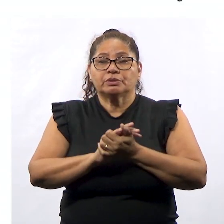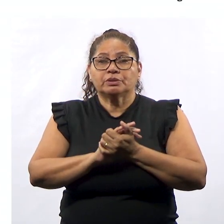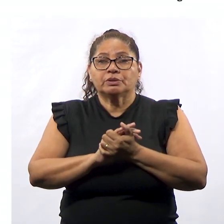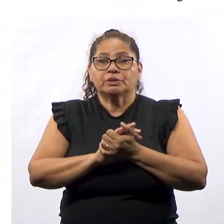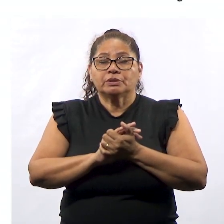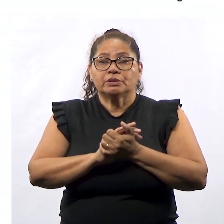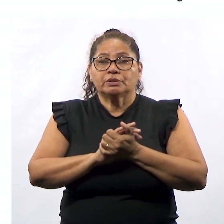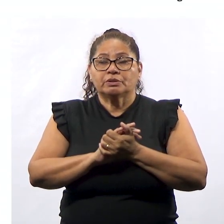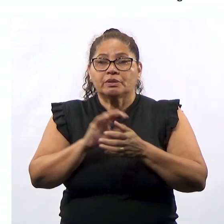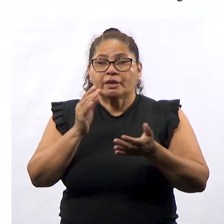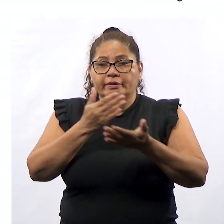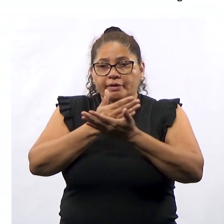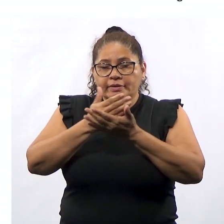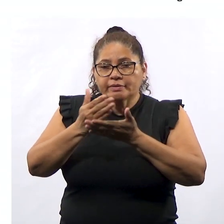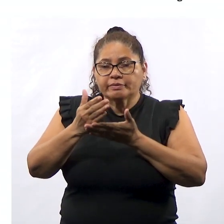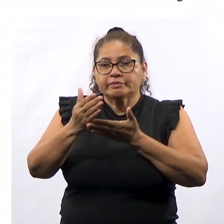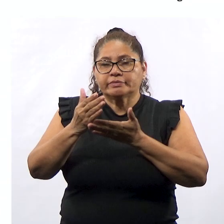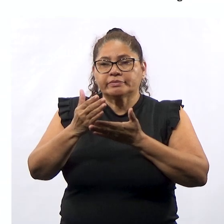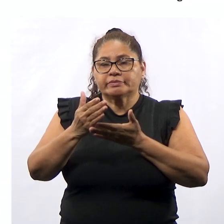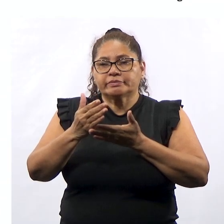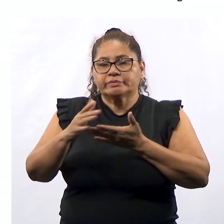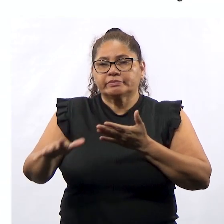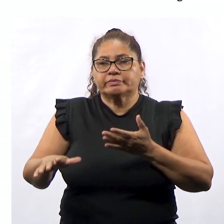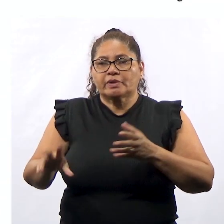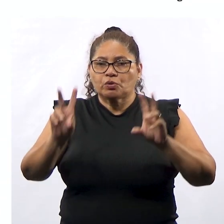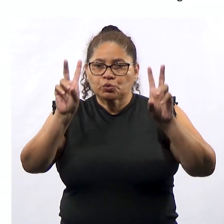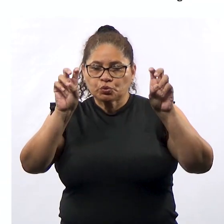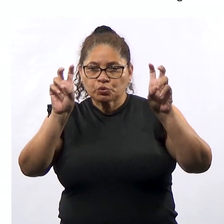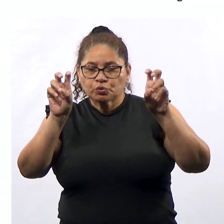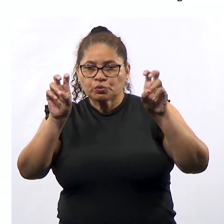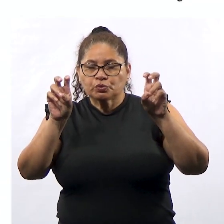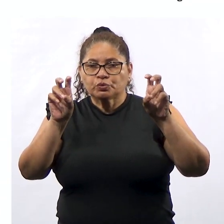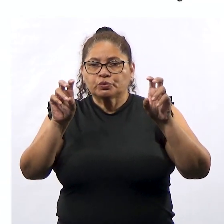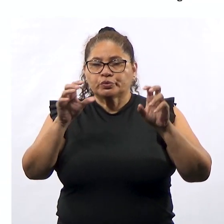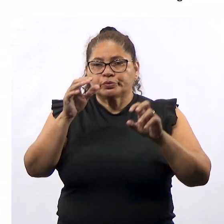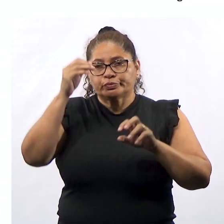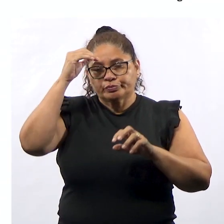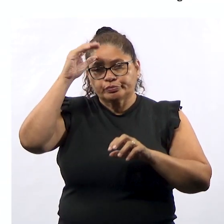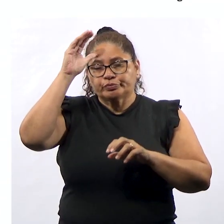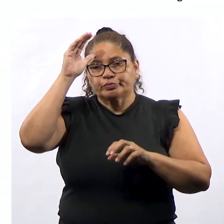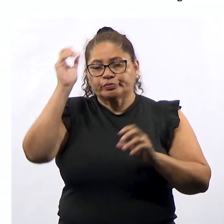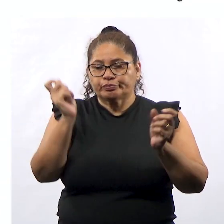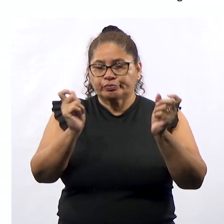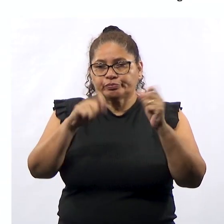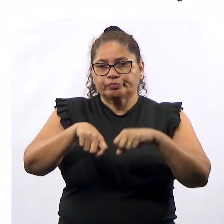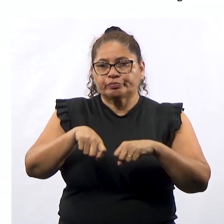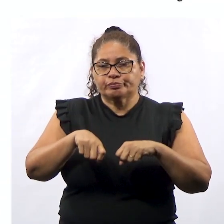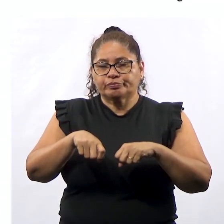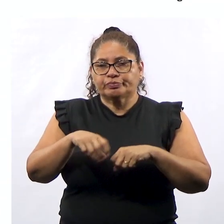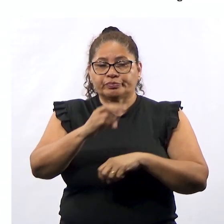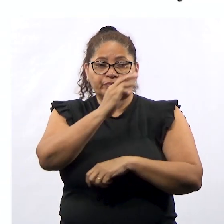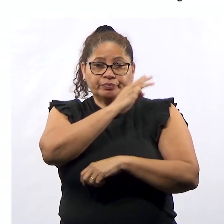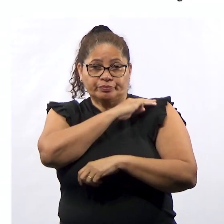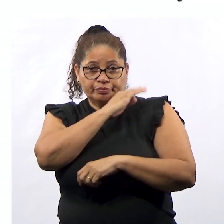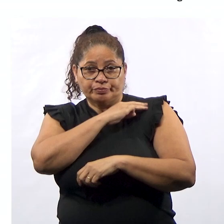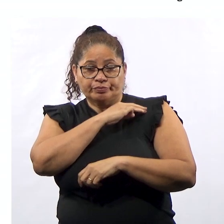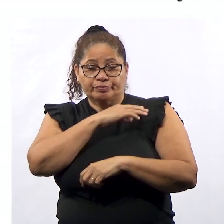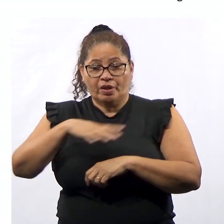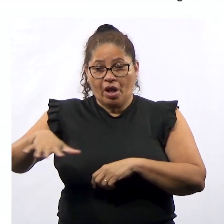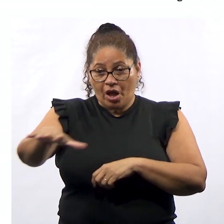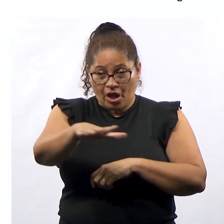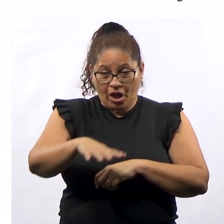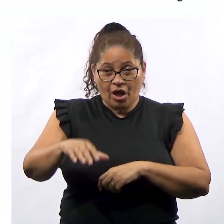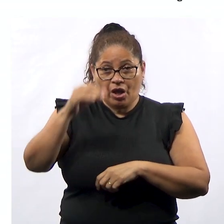e aqui nos anos iniciais temos as unidades temáticas, os objetivos de conhecimento e as habilidades. Ensino médio, áreas do